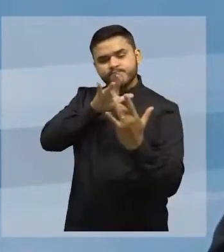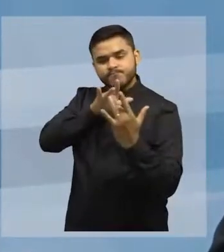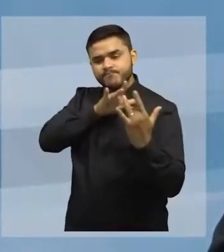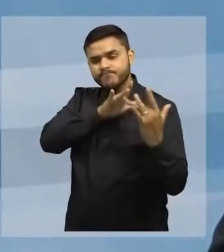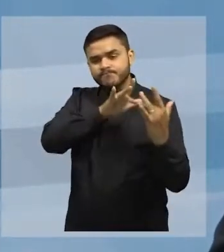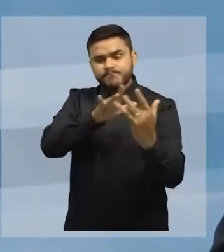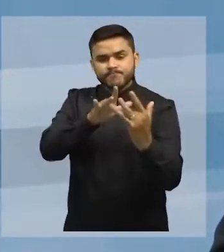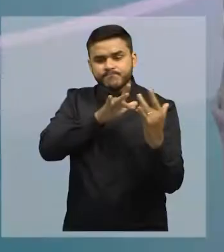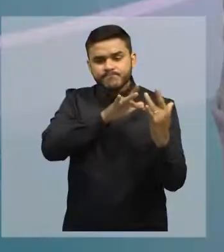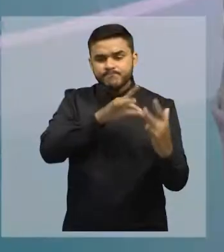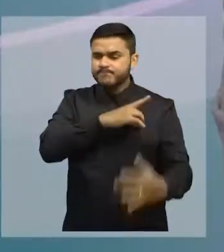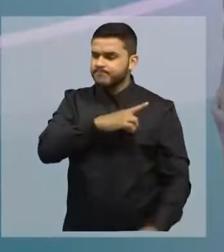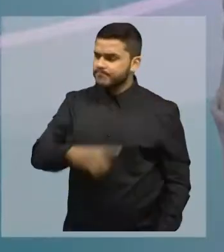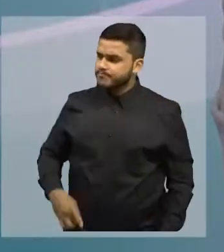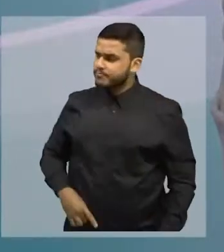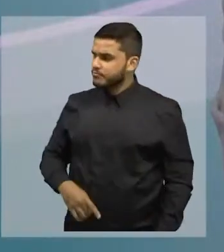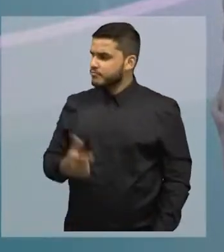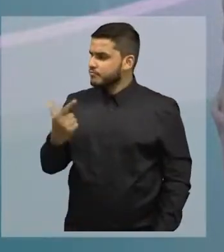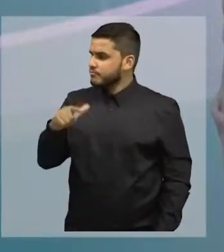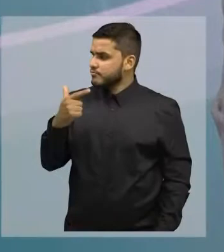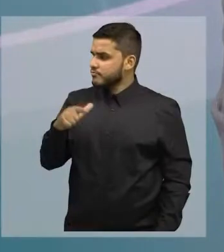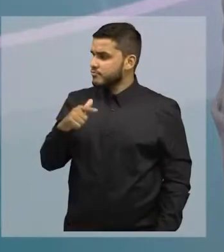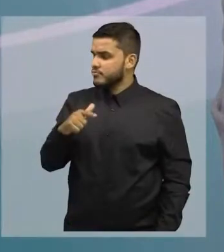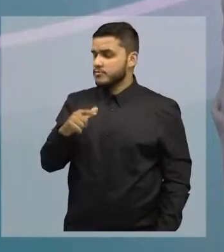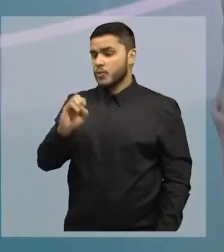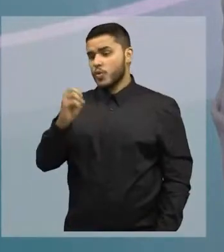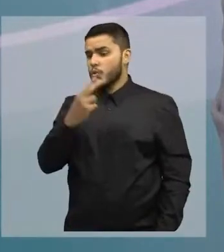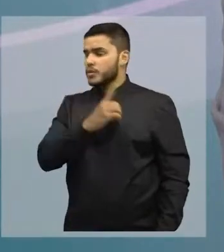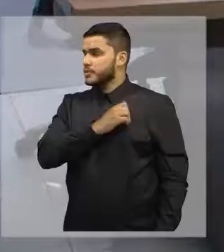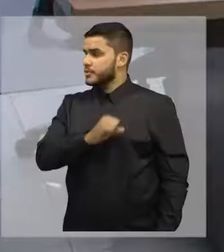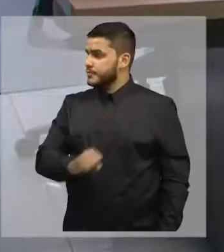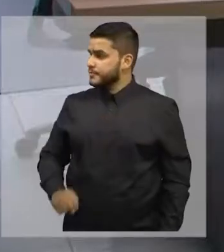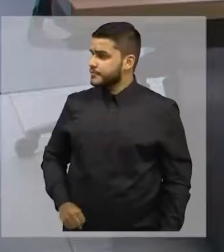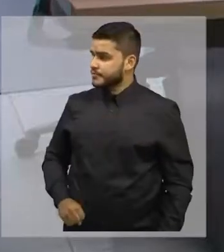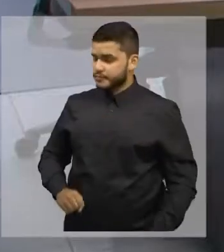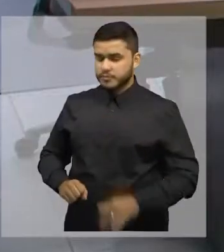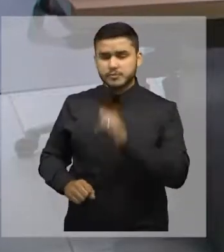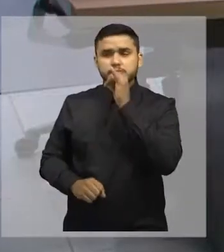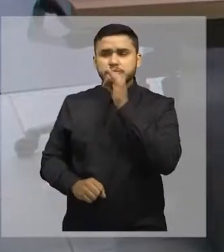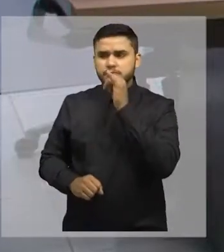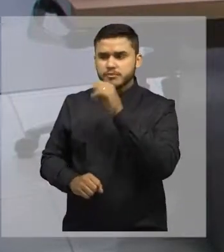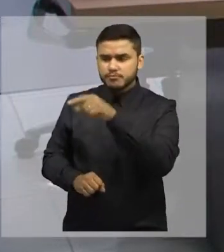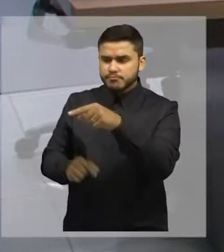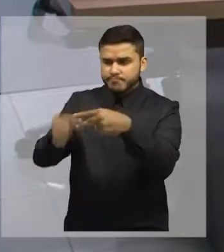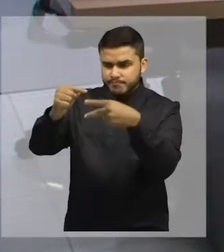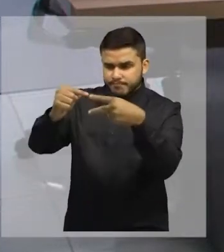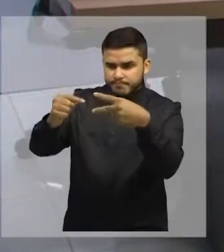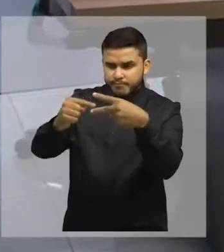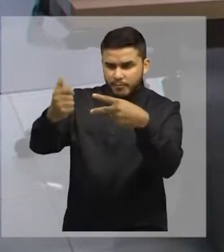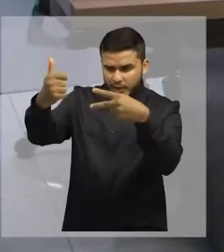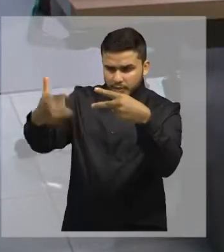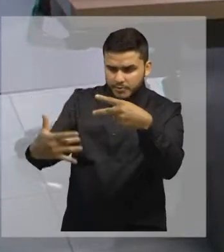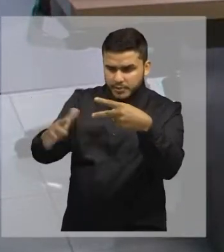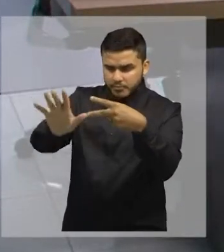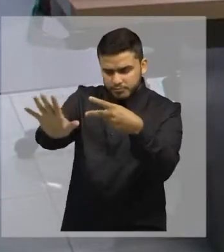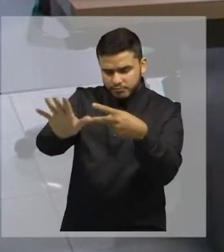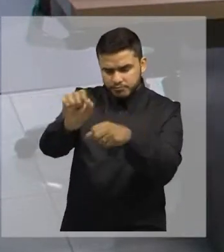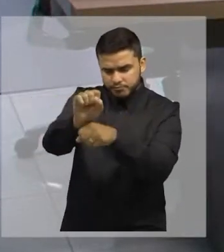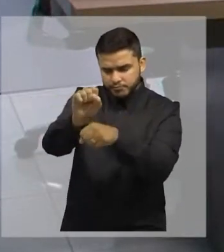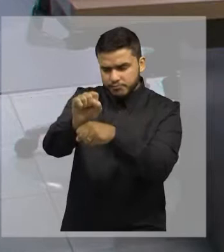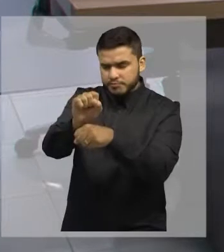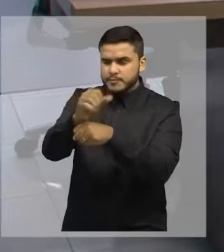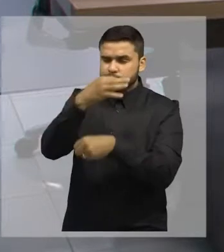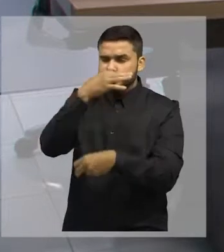na minha percepção. Antes de você colocar esses dois motivos, deixa eu colocar o professor Clésio aqui na discussão, nessa